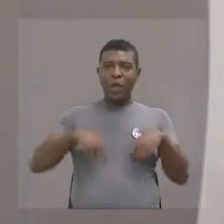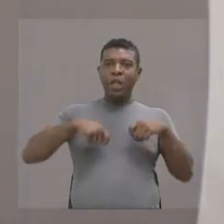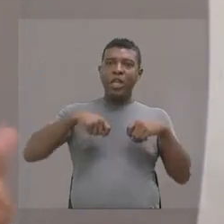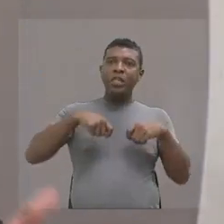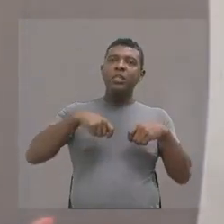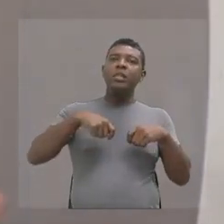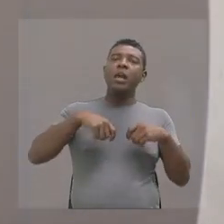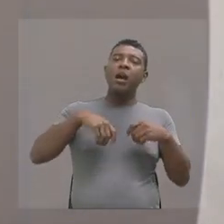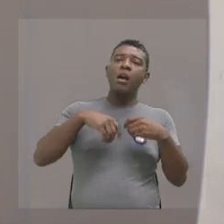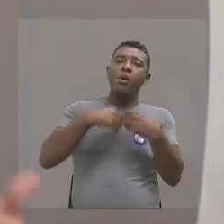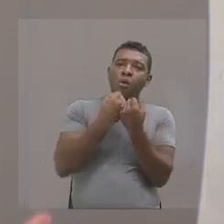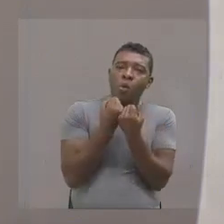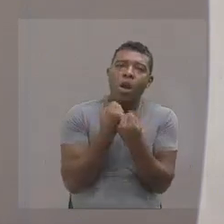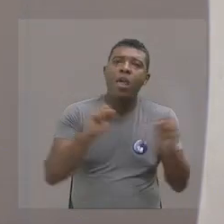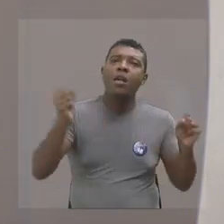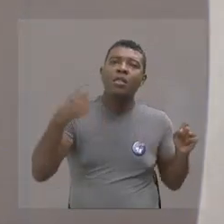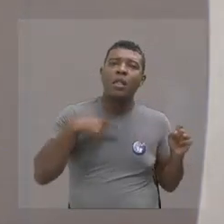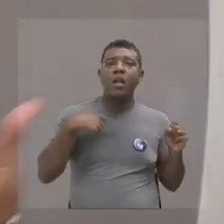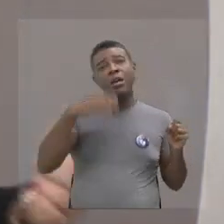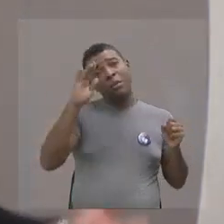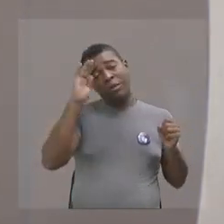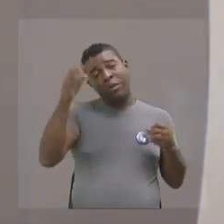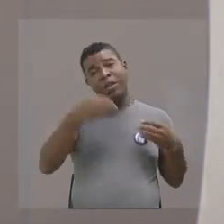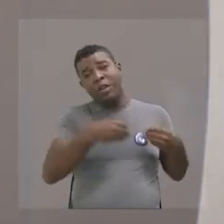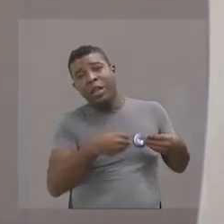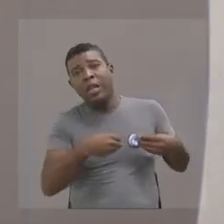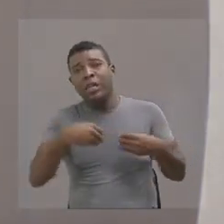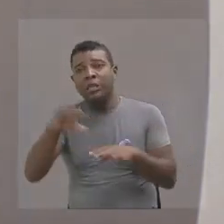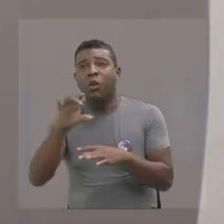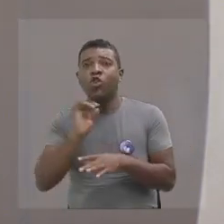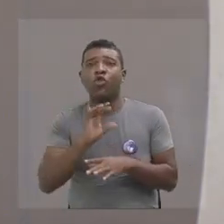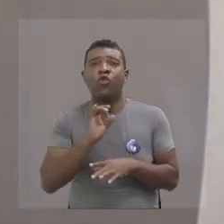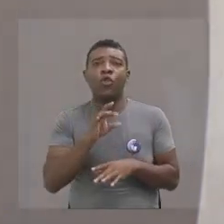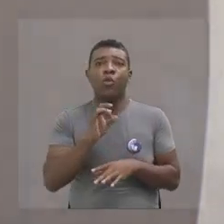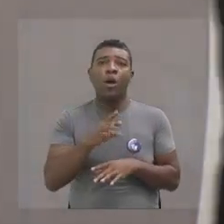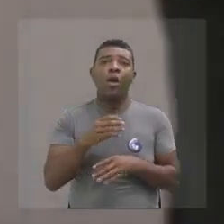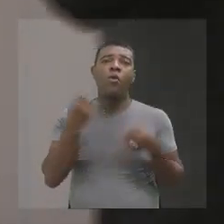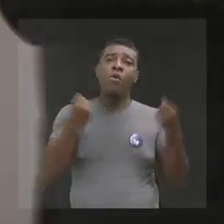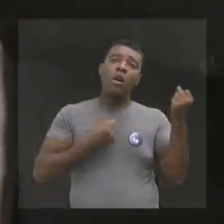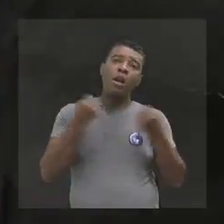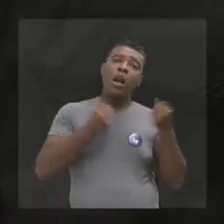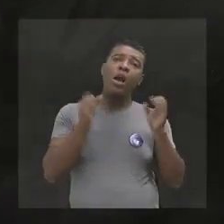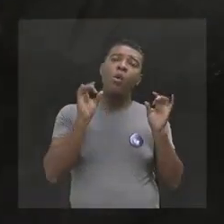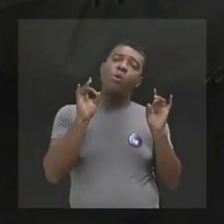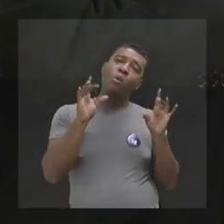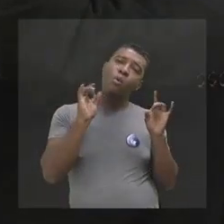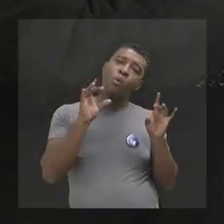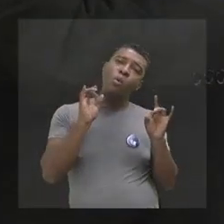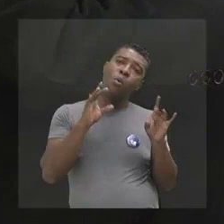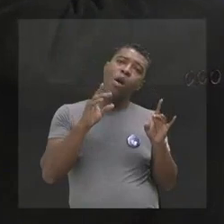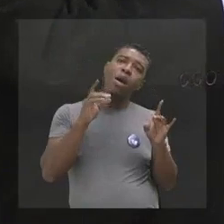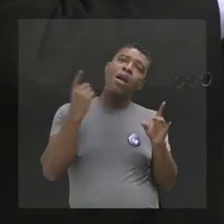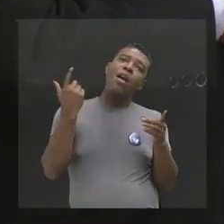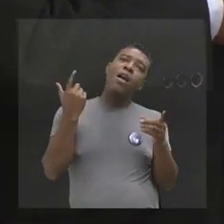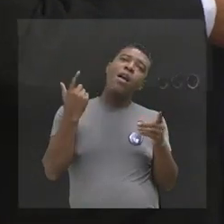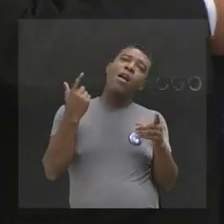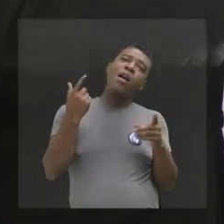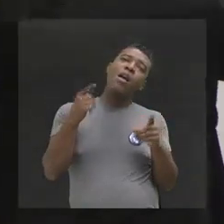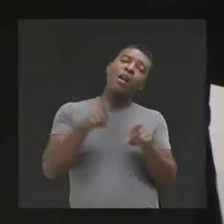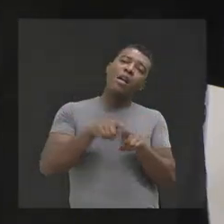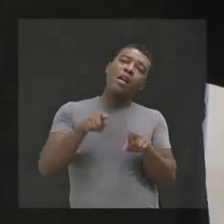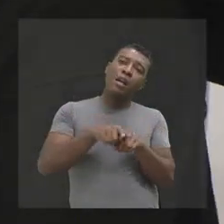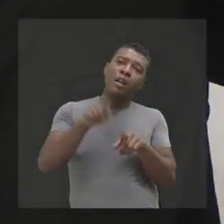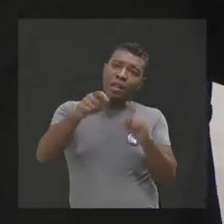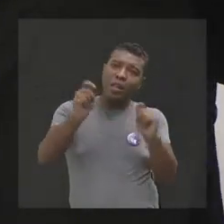na no transporte individual como você menciona né carros especialmente a eletrificação ela poderia ser